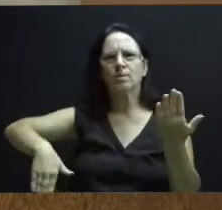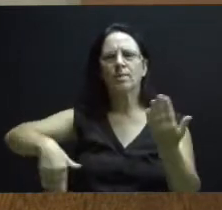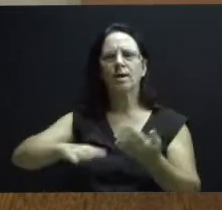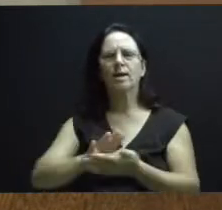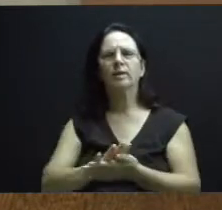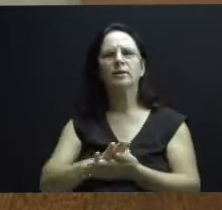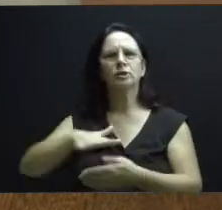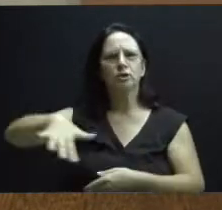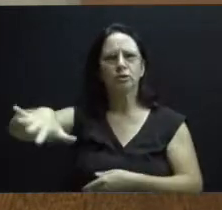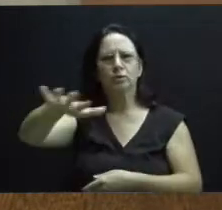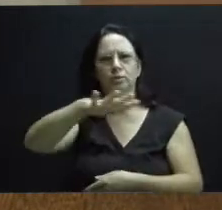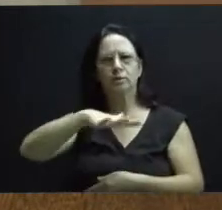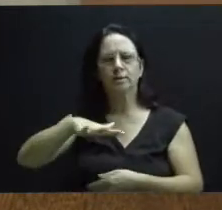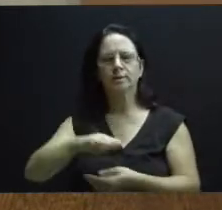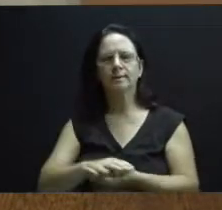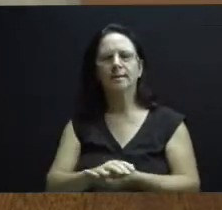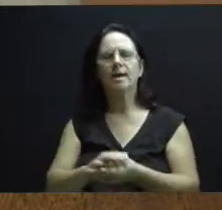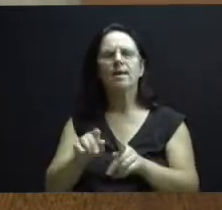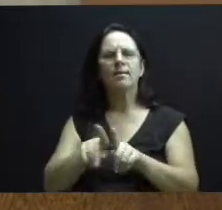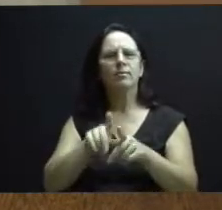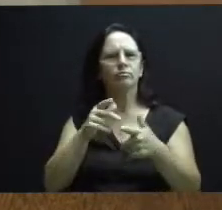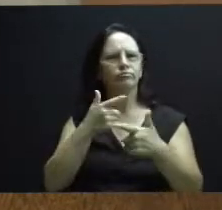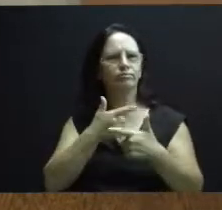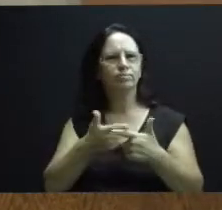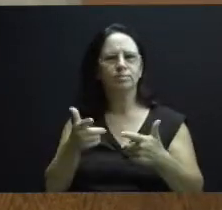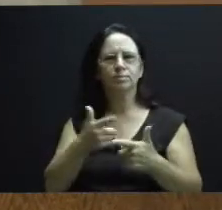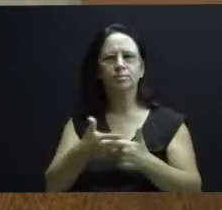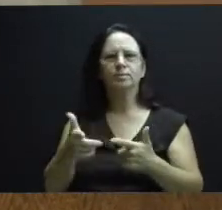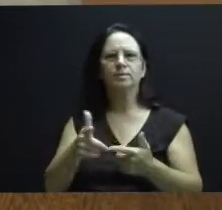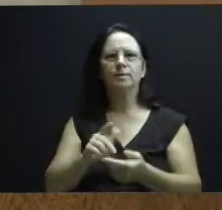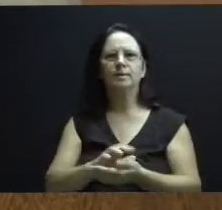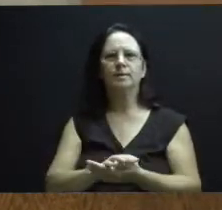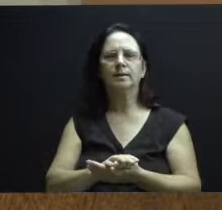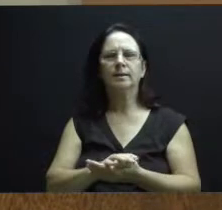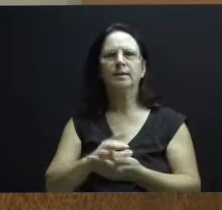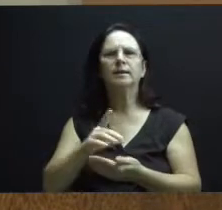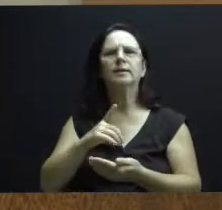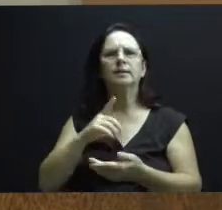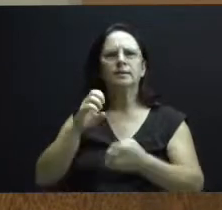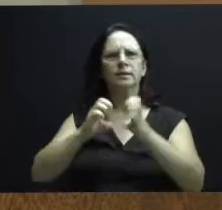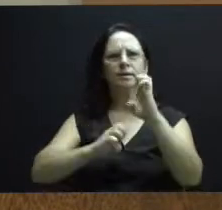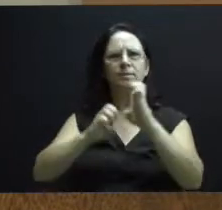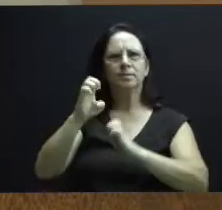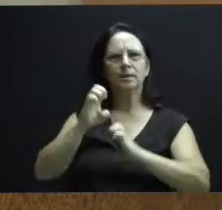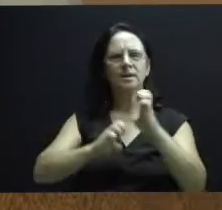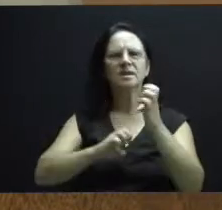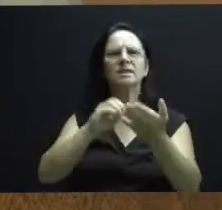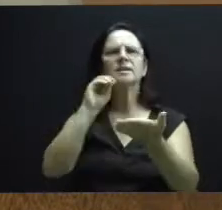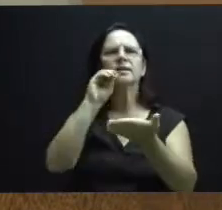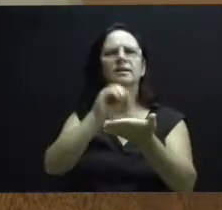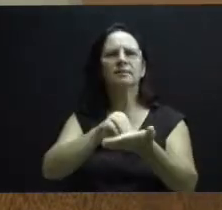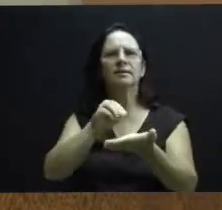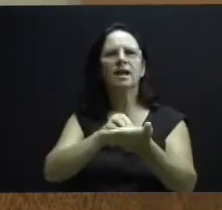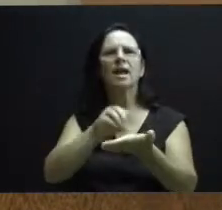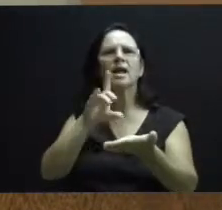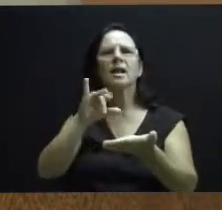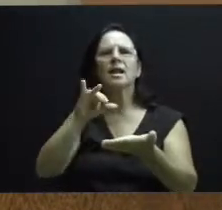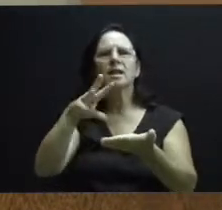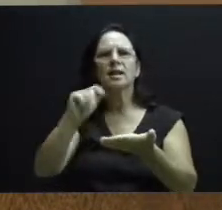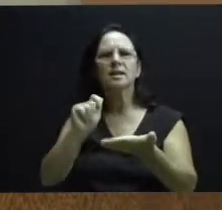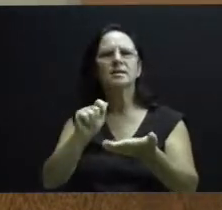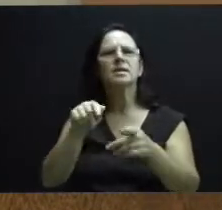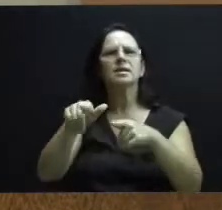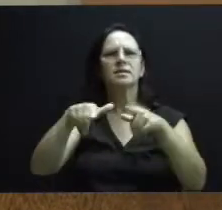nossa região agrava a situação saber que empresas sem a devida licença para tais atividades